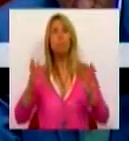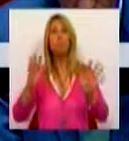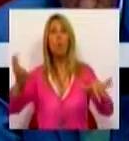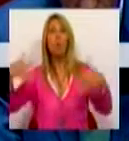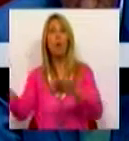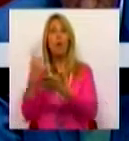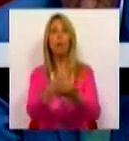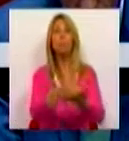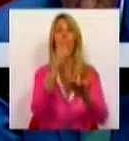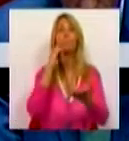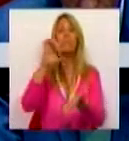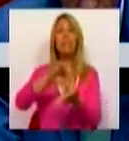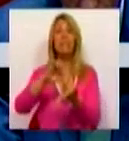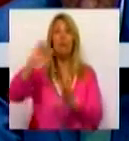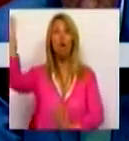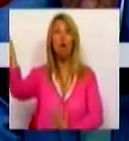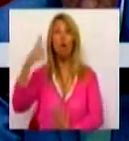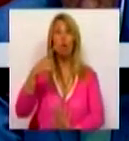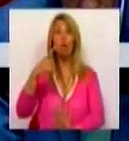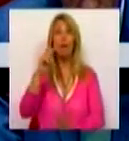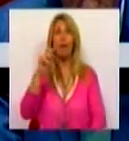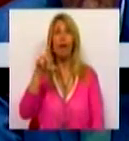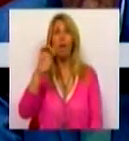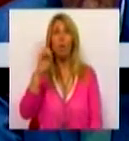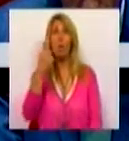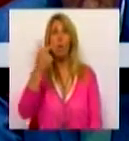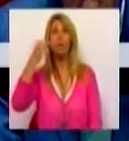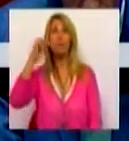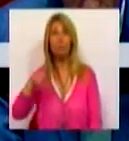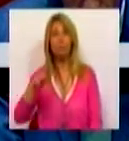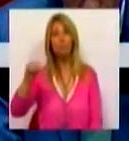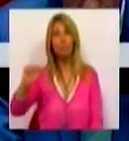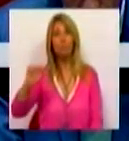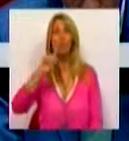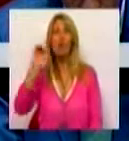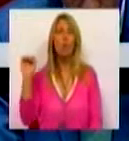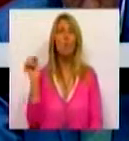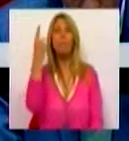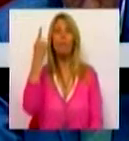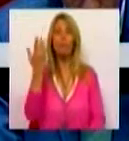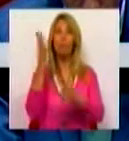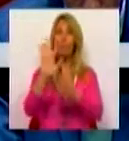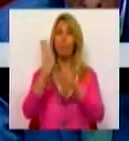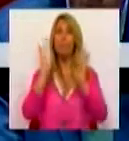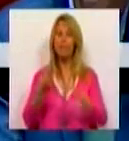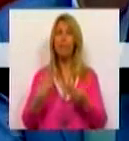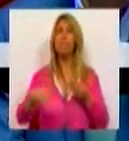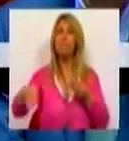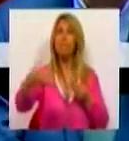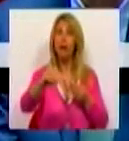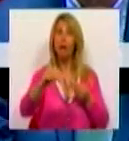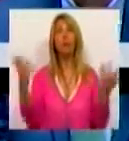central solar de Alcoutim foi o primeiro exemplo e temos que alargar estes exemplos. E conforme os contratos